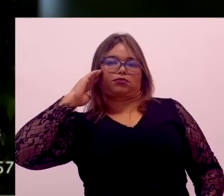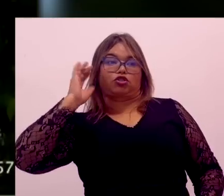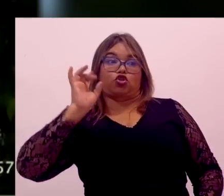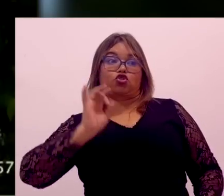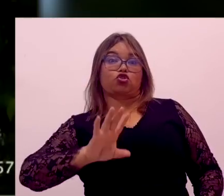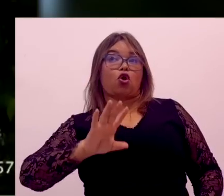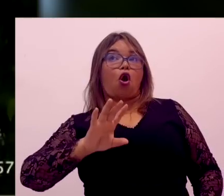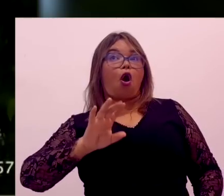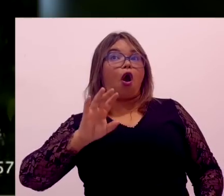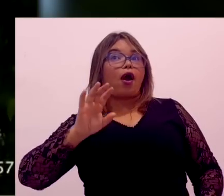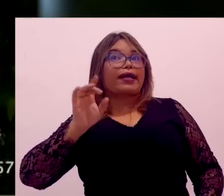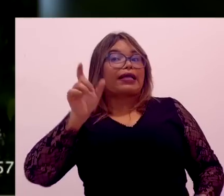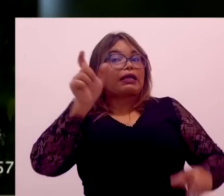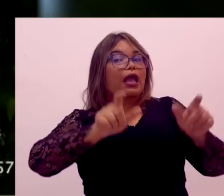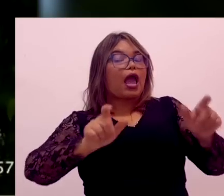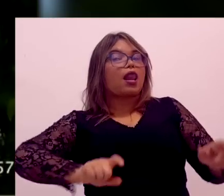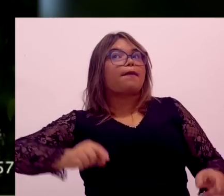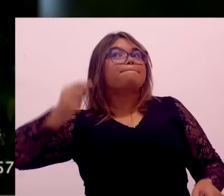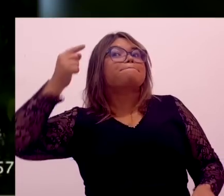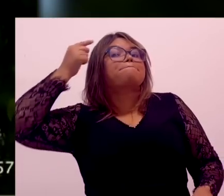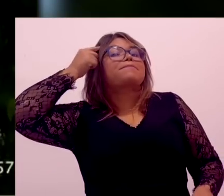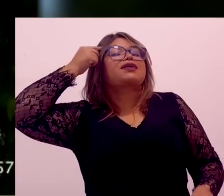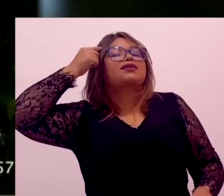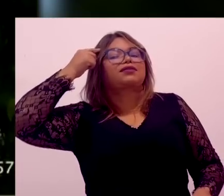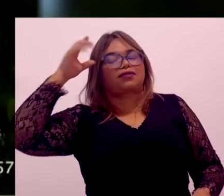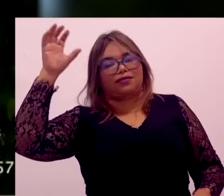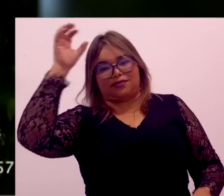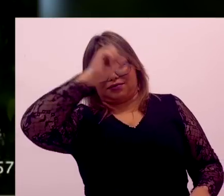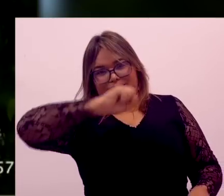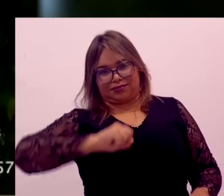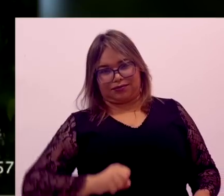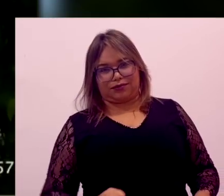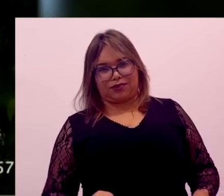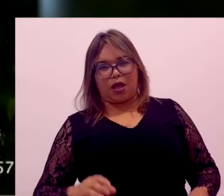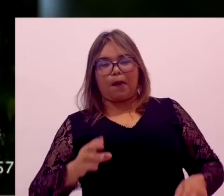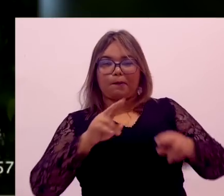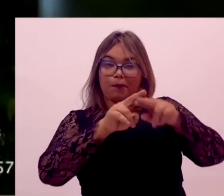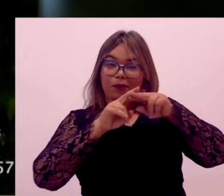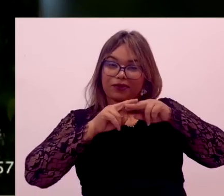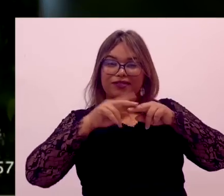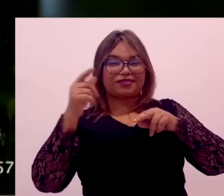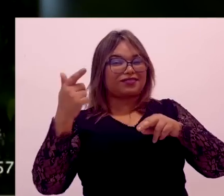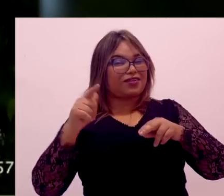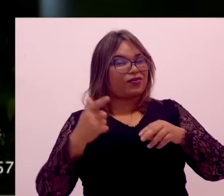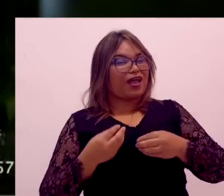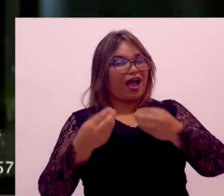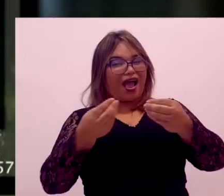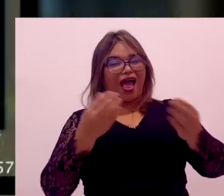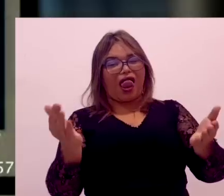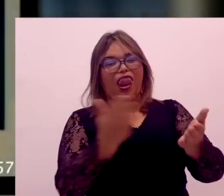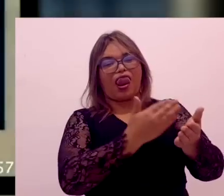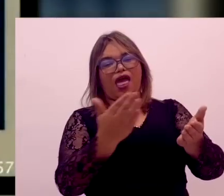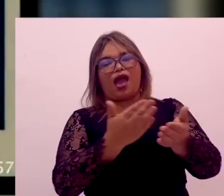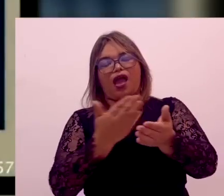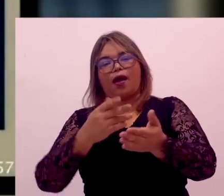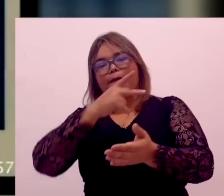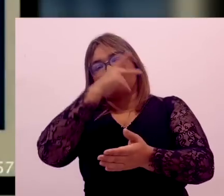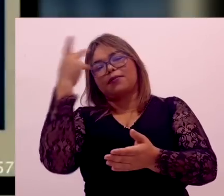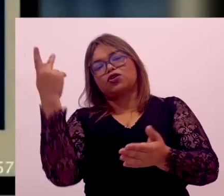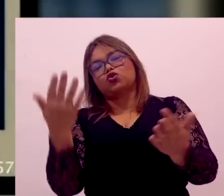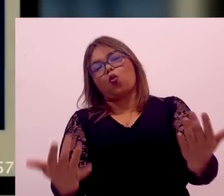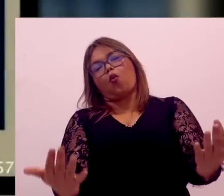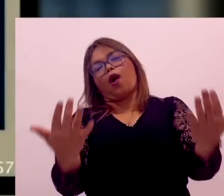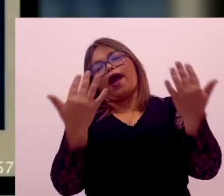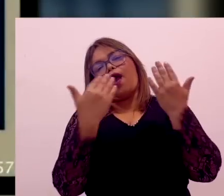dão livros para os iniciados mais baixos. Isso os assustaria, não é verdade? A sua verdadeira explicação